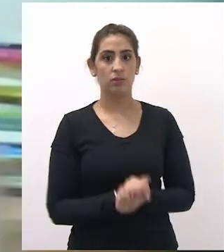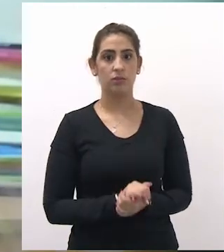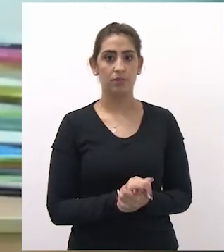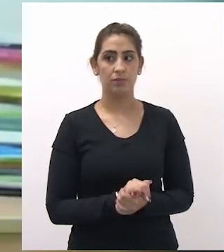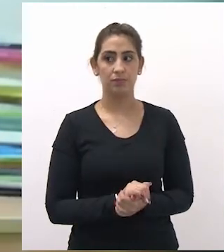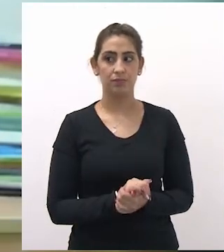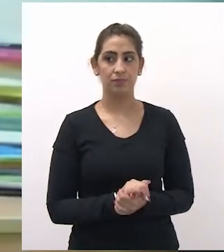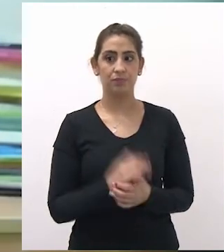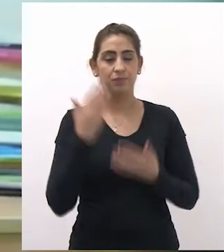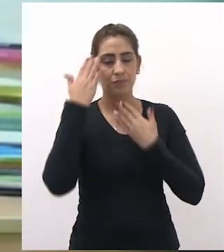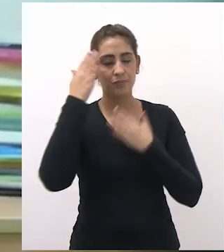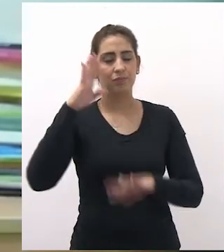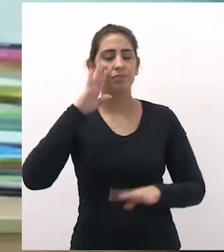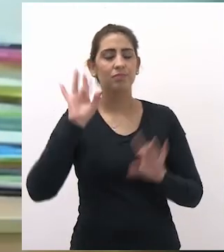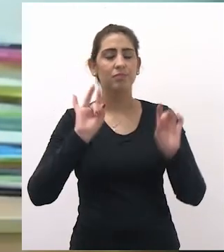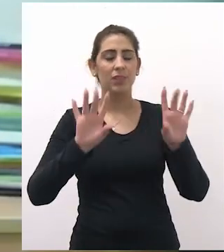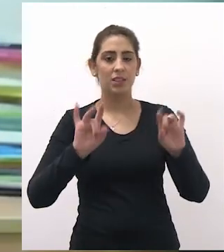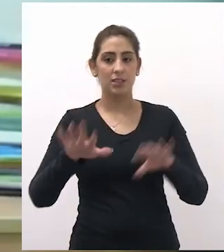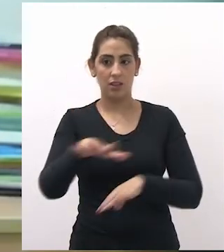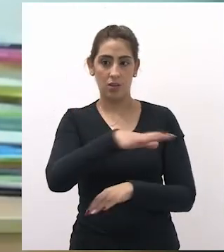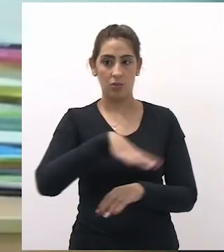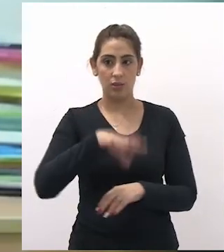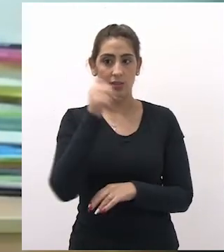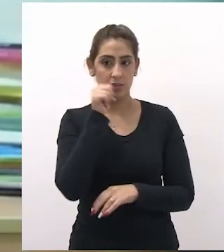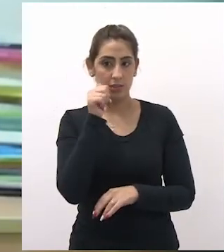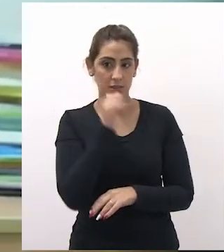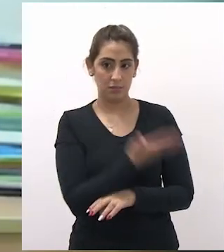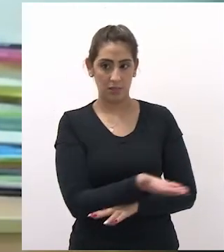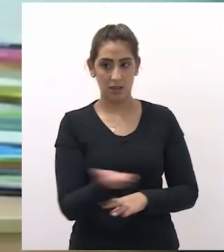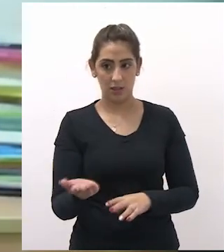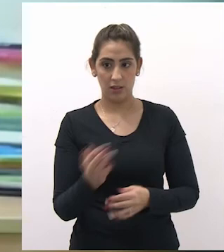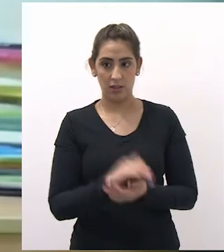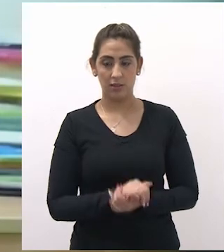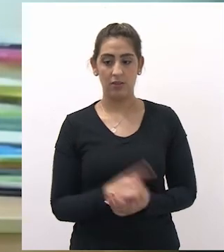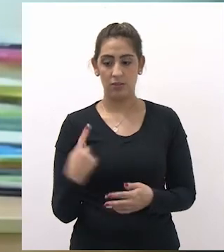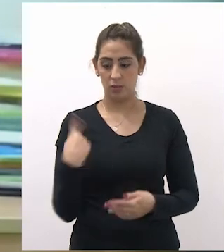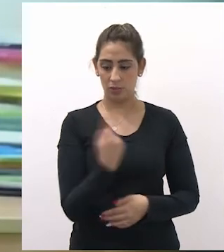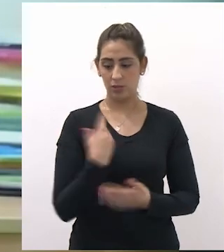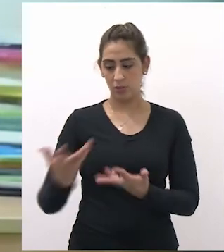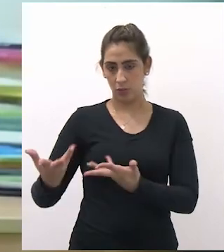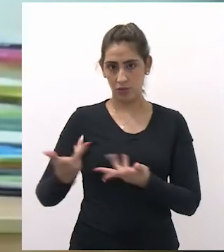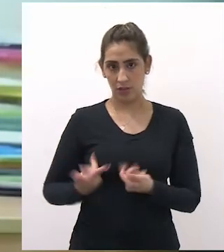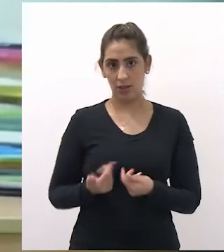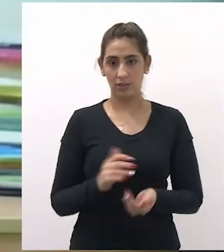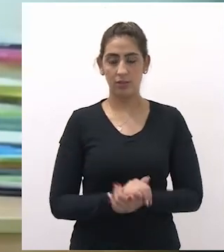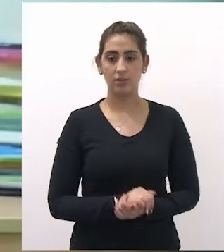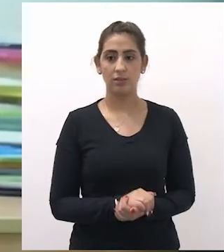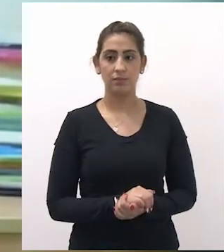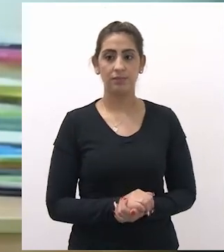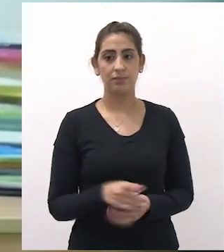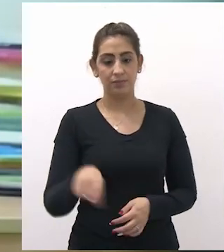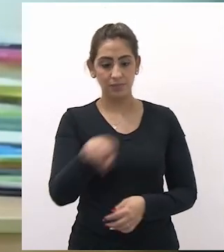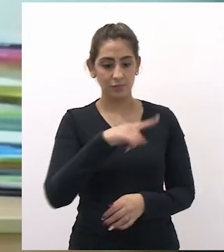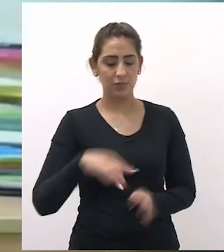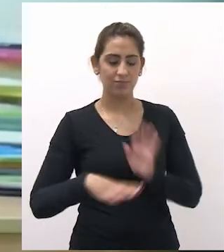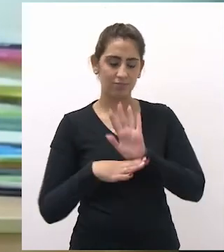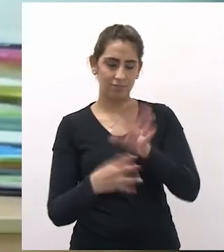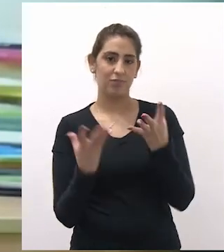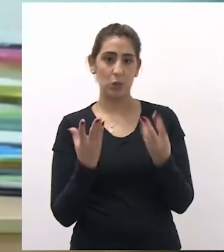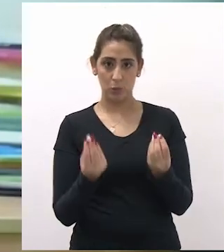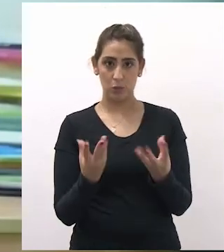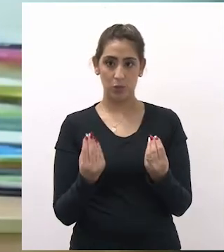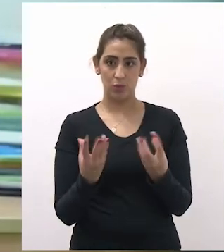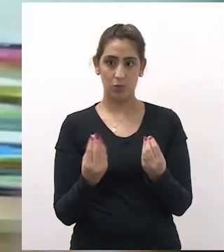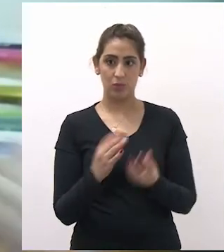Agradecimento especial mais uma vez às nossas convidadas. Vocês contribuíram muito